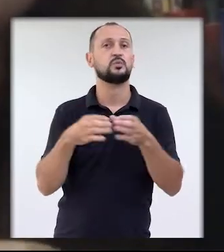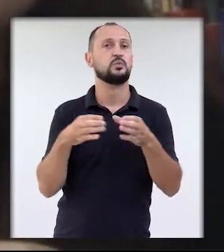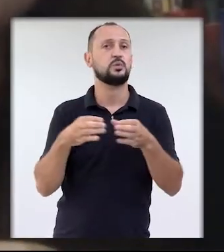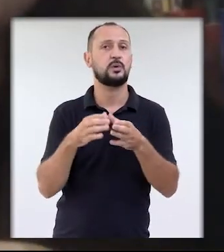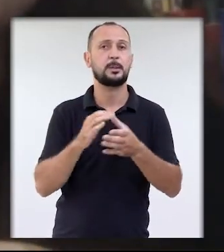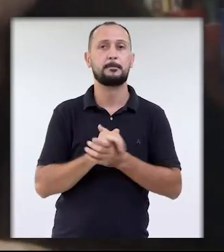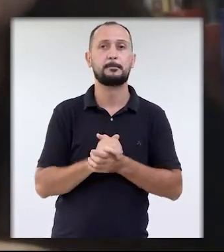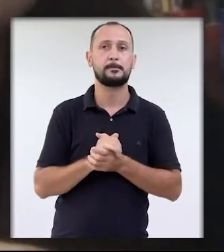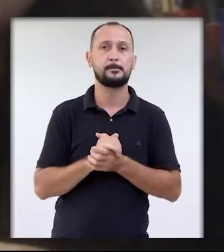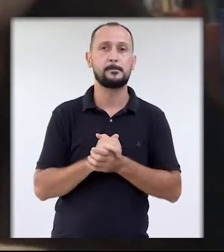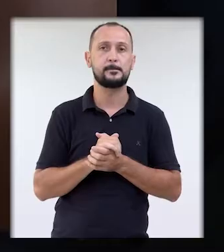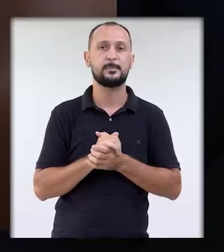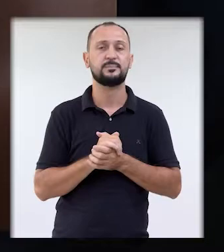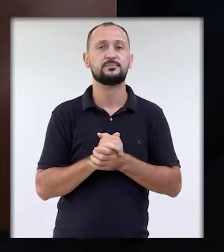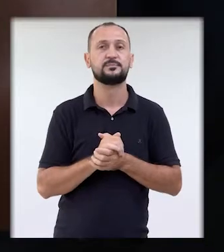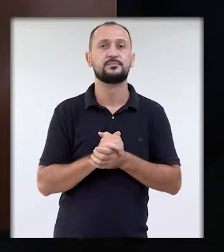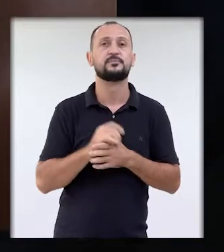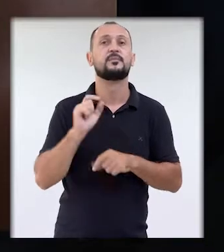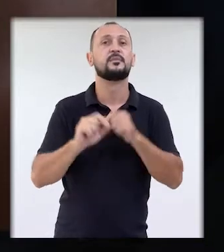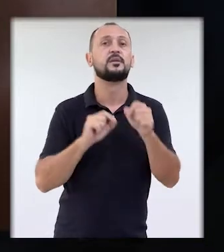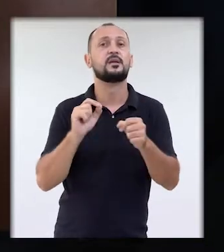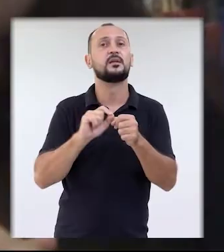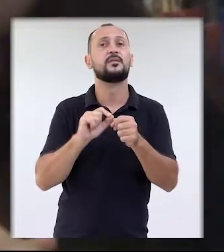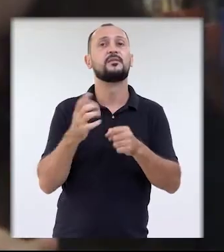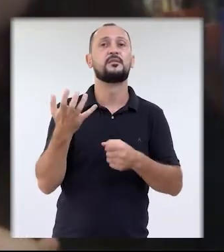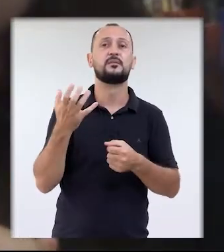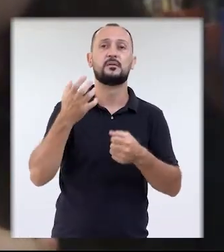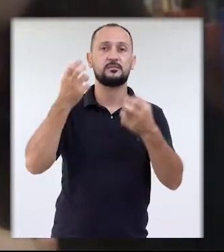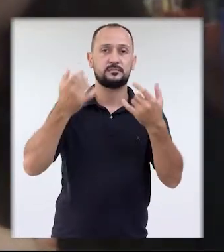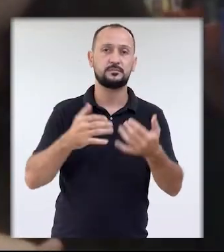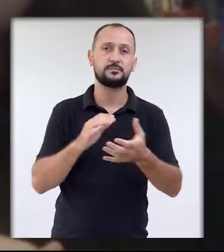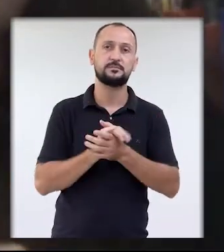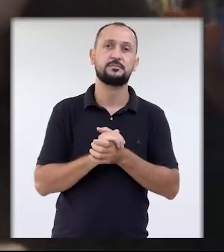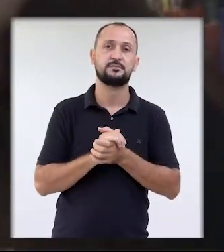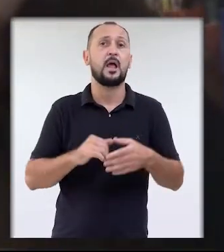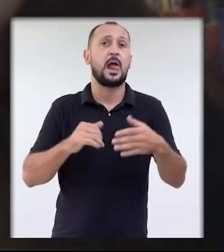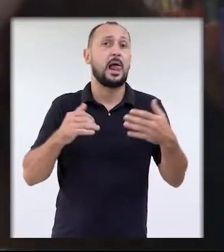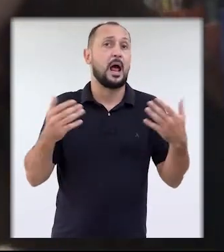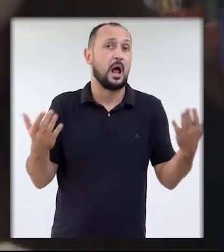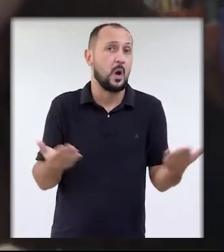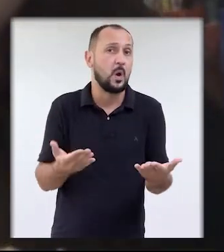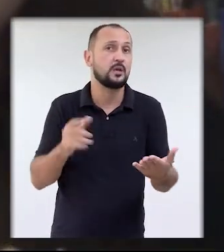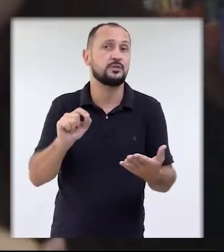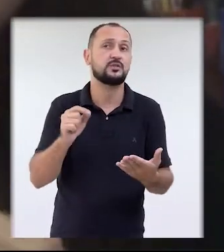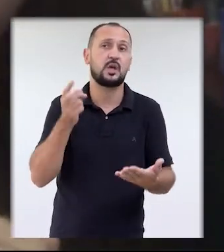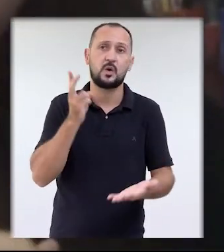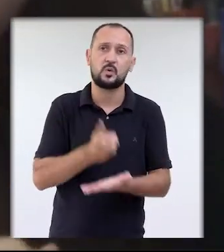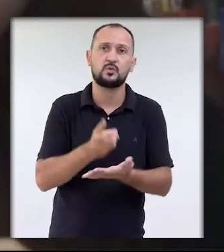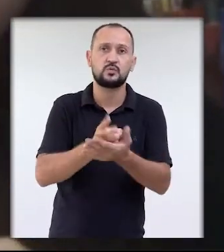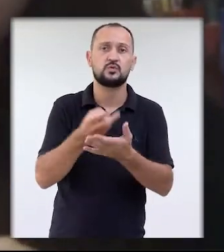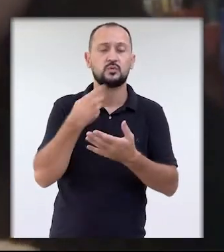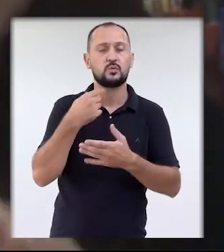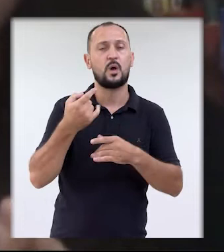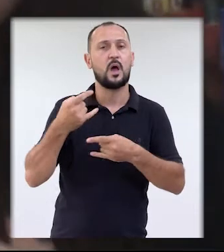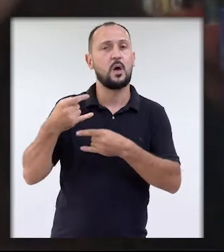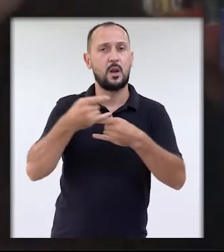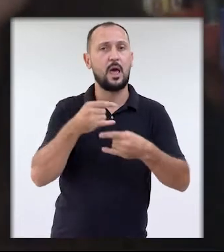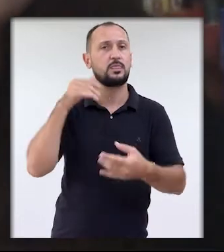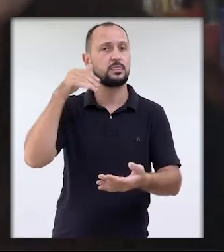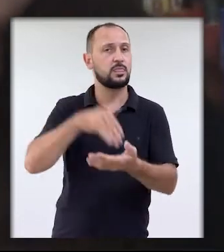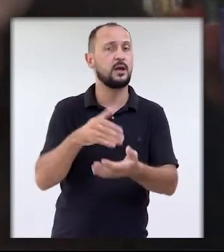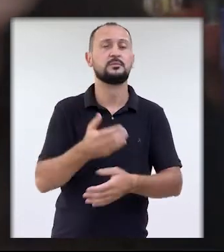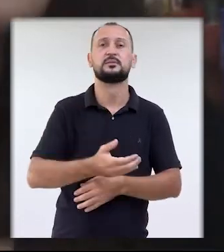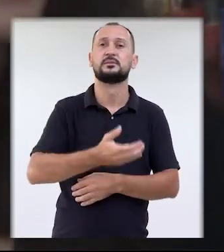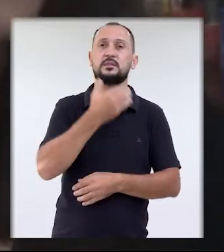grupo, o que eles podem estar fazendo? Olha, agora a gente pretende continuar online pelo menos